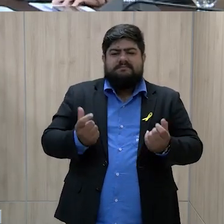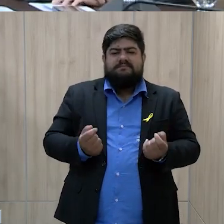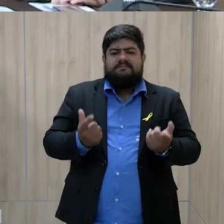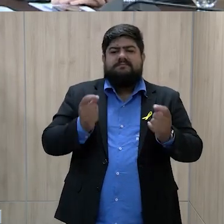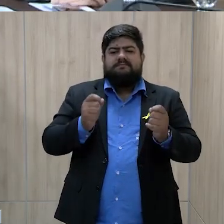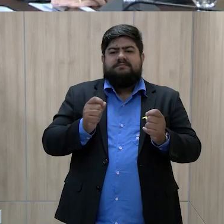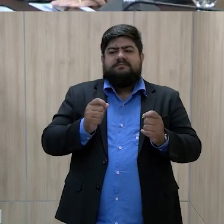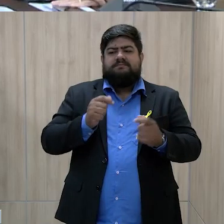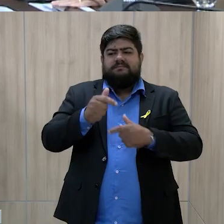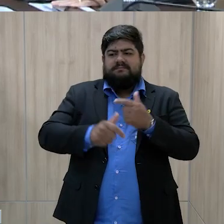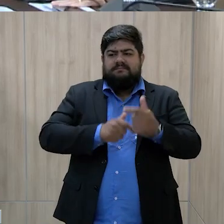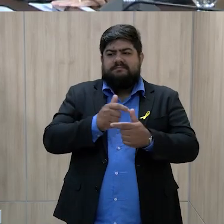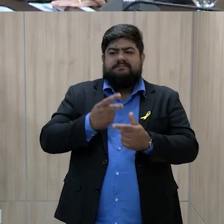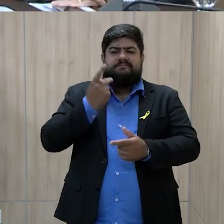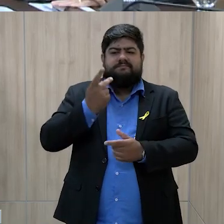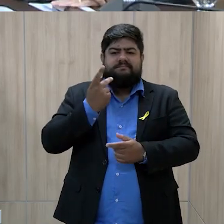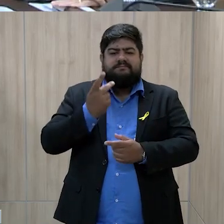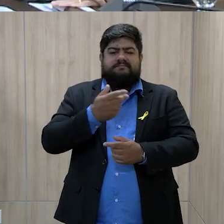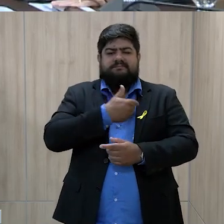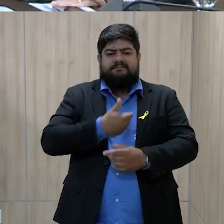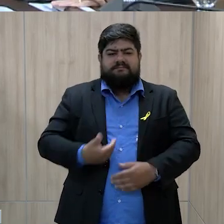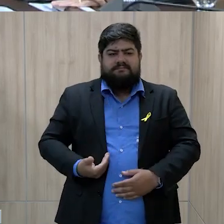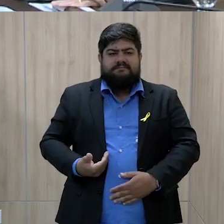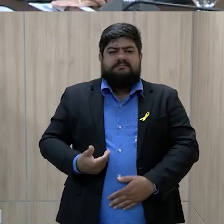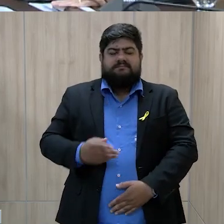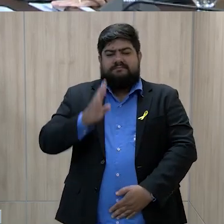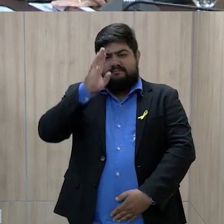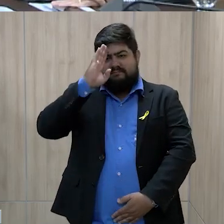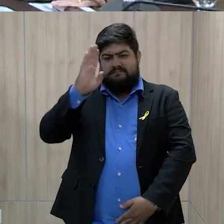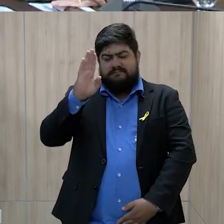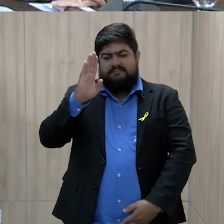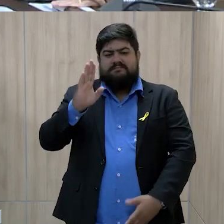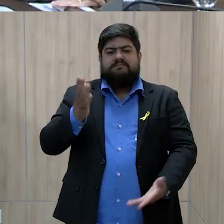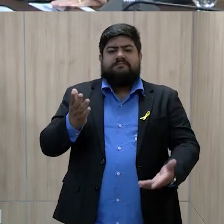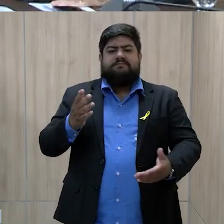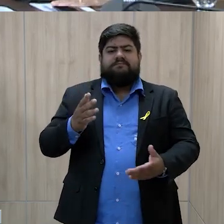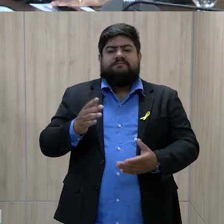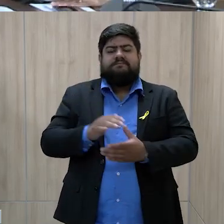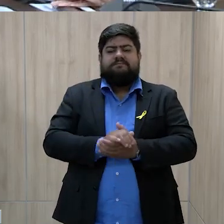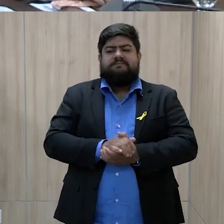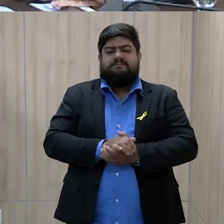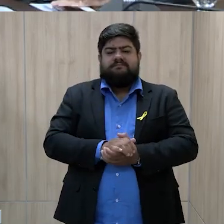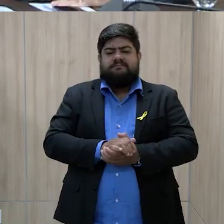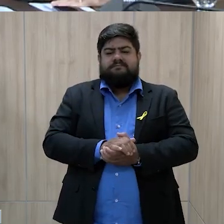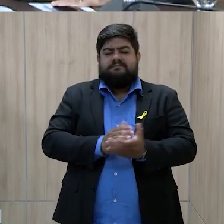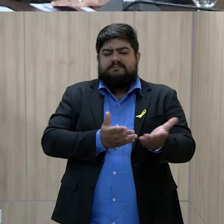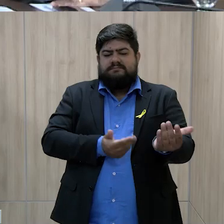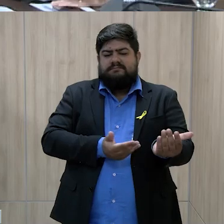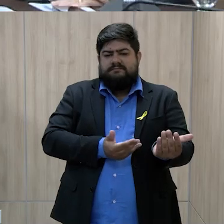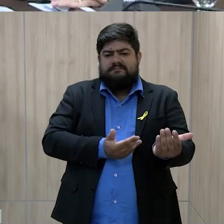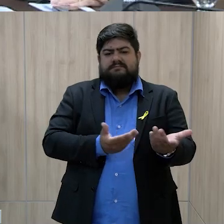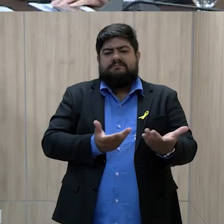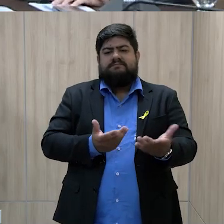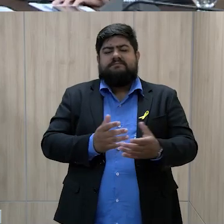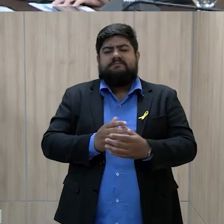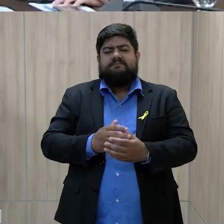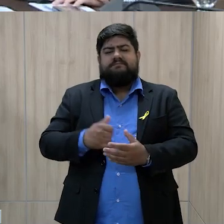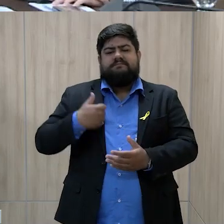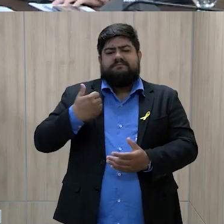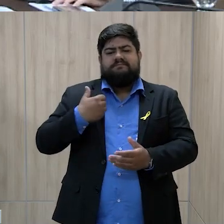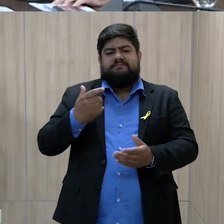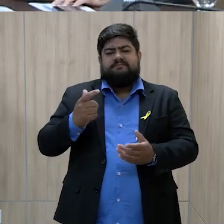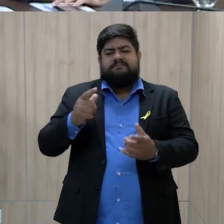do que esse trabalhar isso em políticas públicas principalmente na tem realidade na